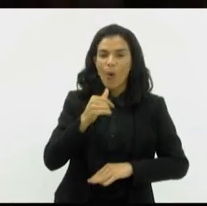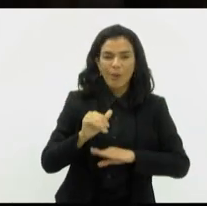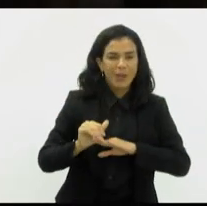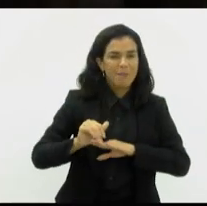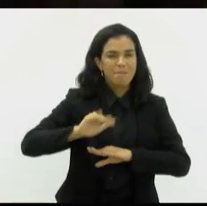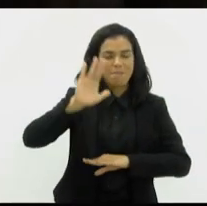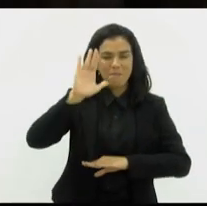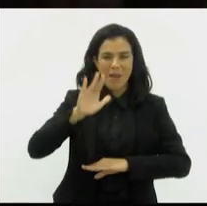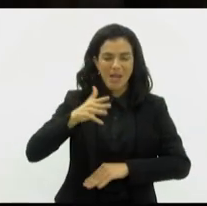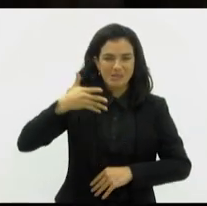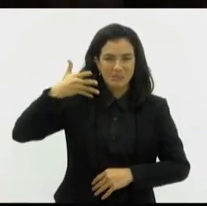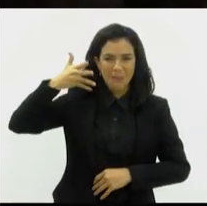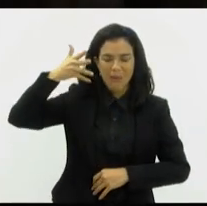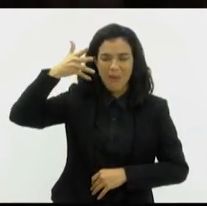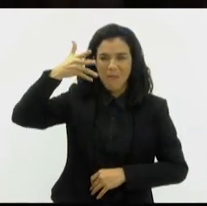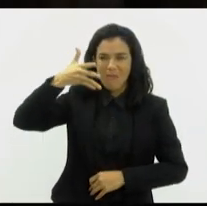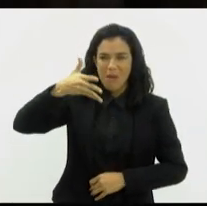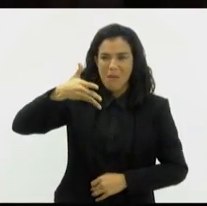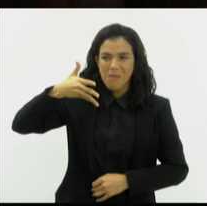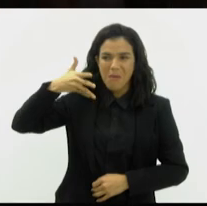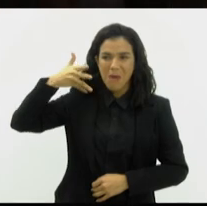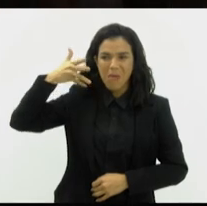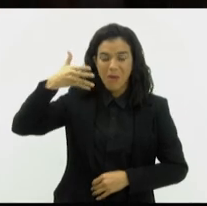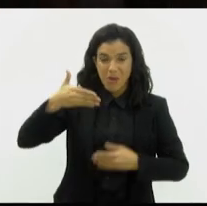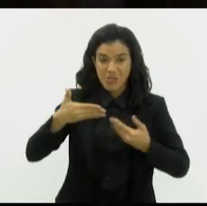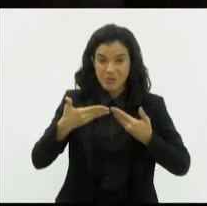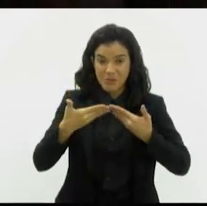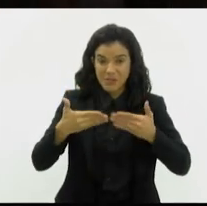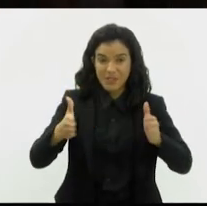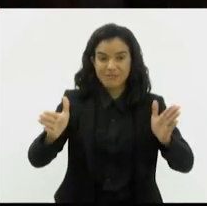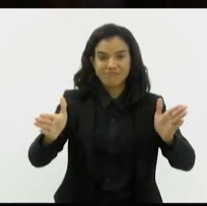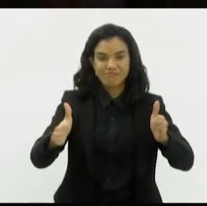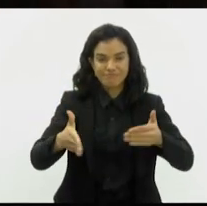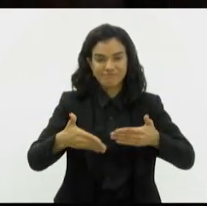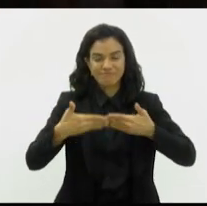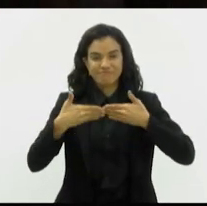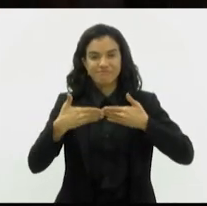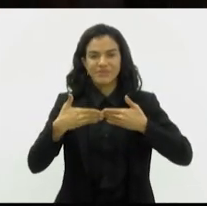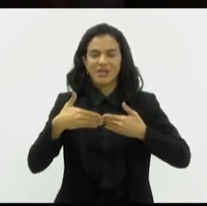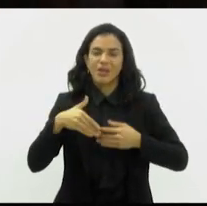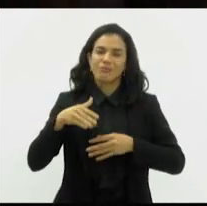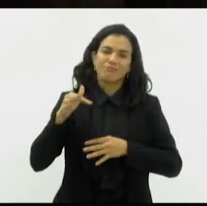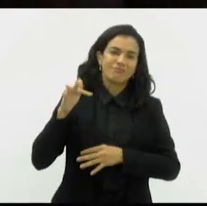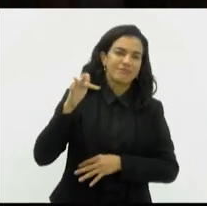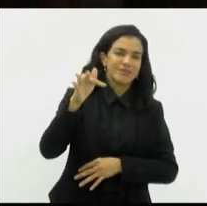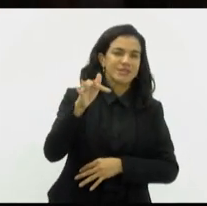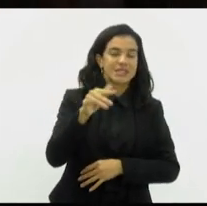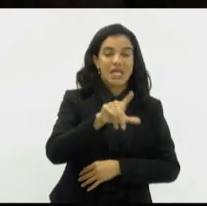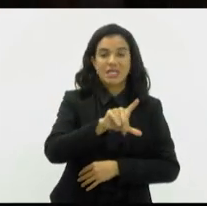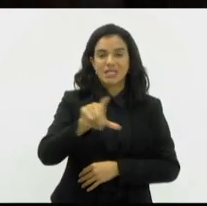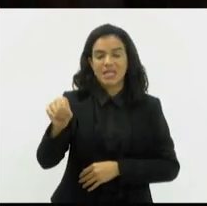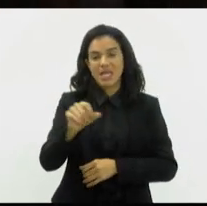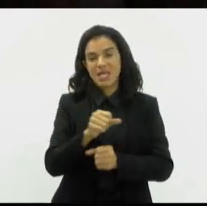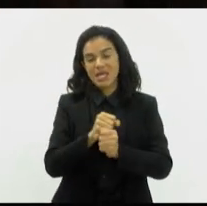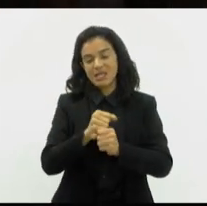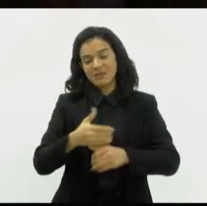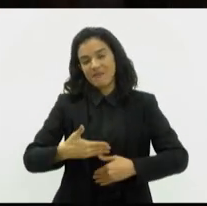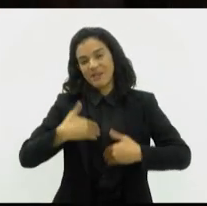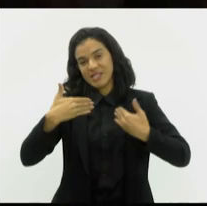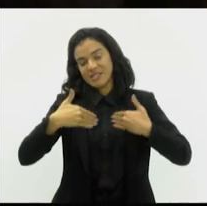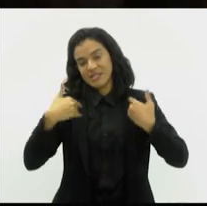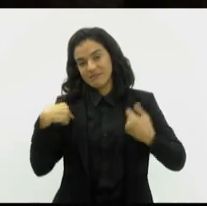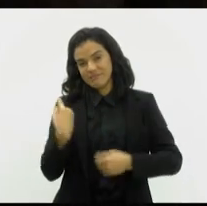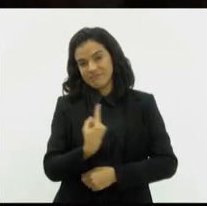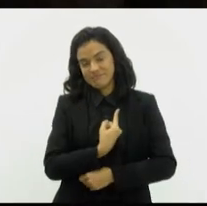utilizou o expediente inicial e o expediente final. Eu espero que isso aconteça daqui a uns 100 anos, para a alegria de todos nós.